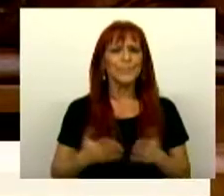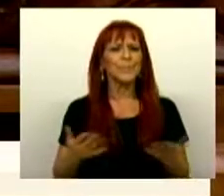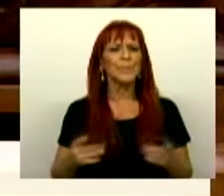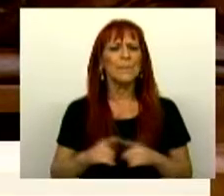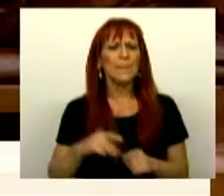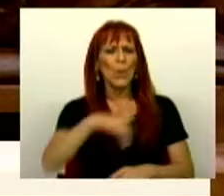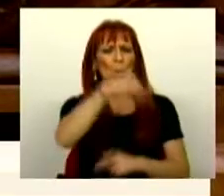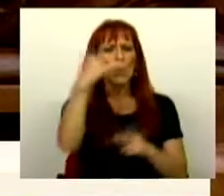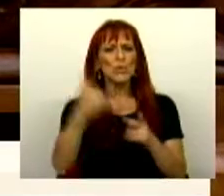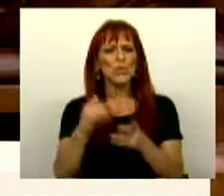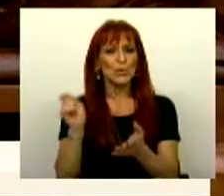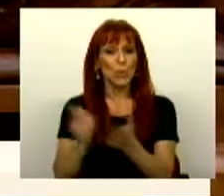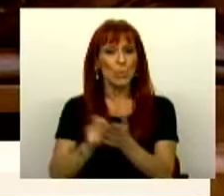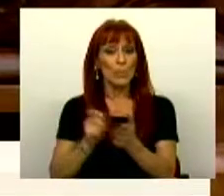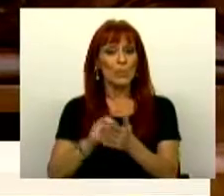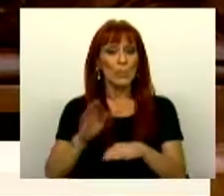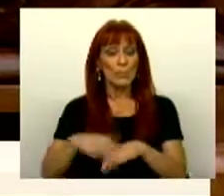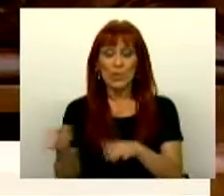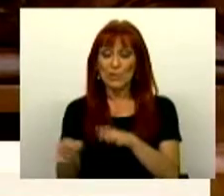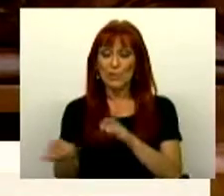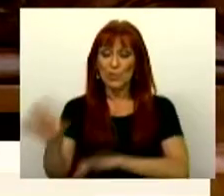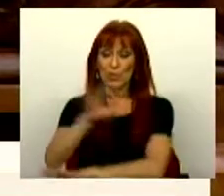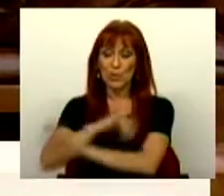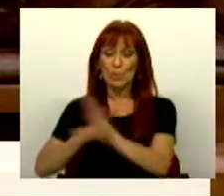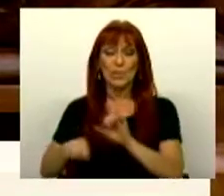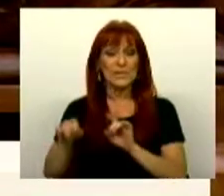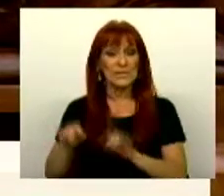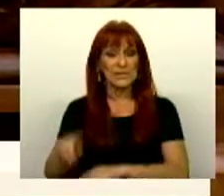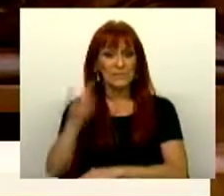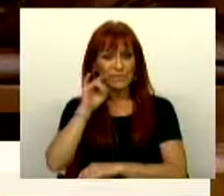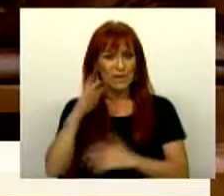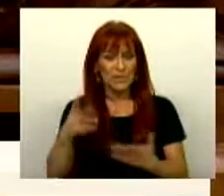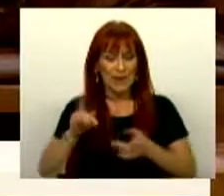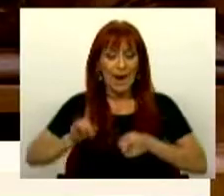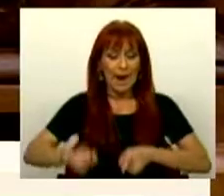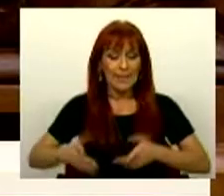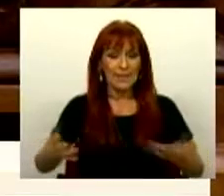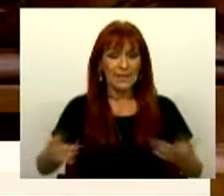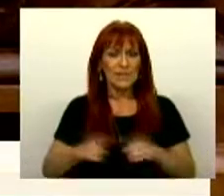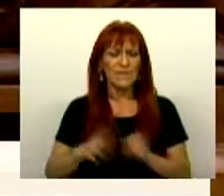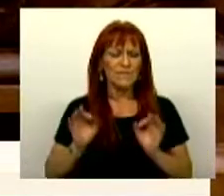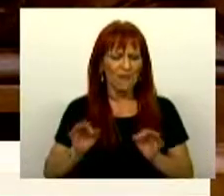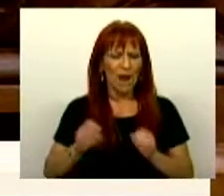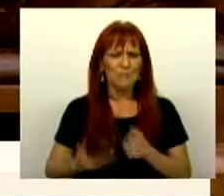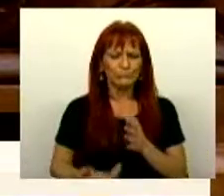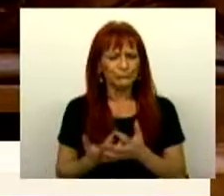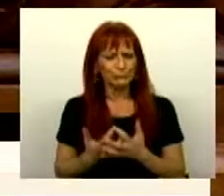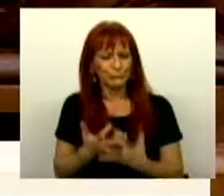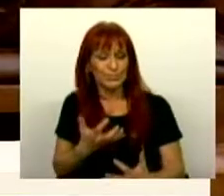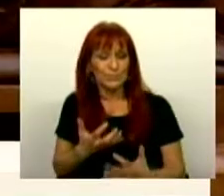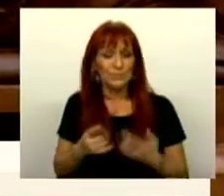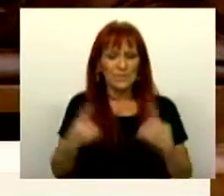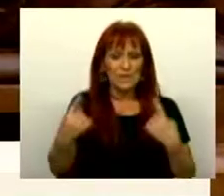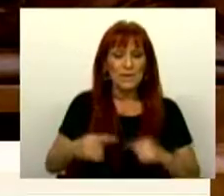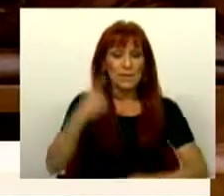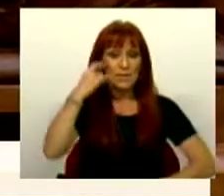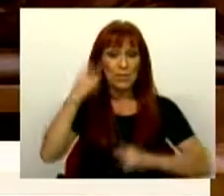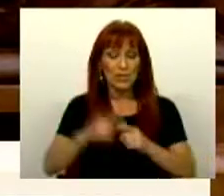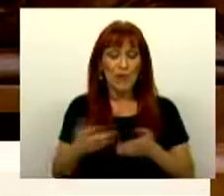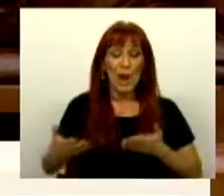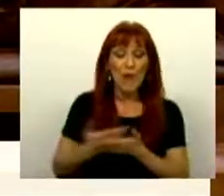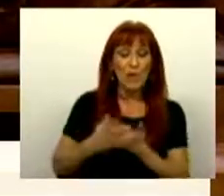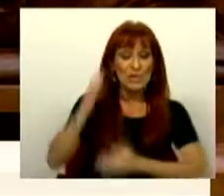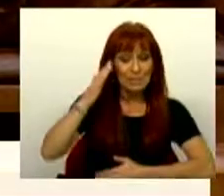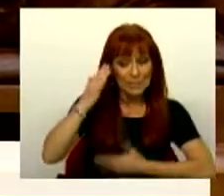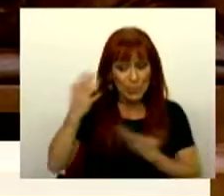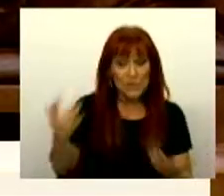O segundo ponto é sobre o Fundo Europeu de Defesa. Aqui vale a pena sublinhar que, tendo em conta as negociações em